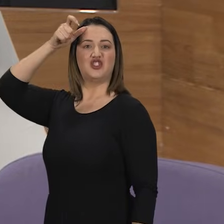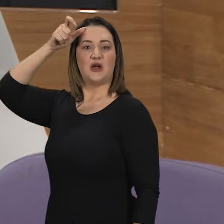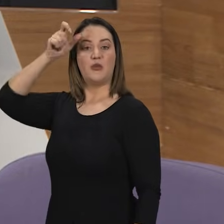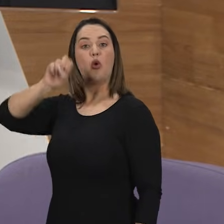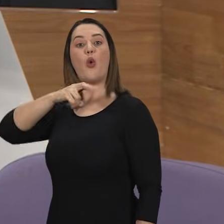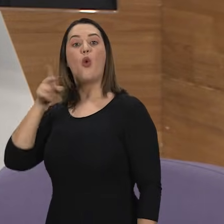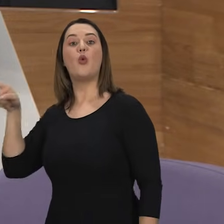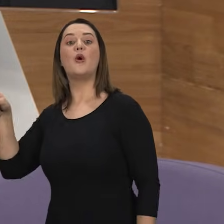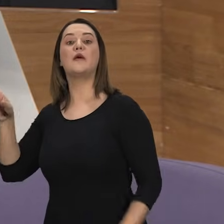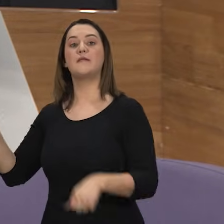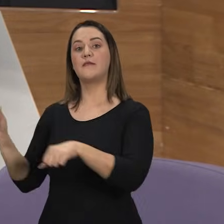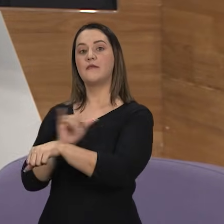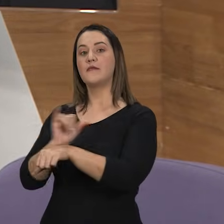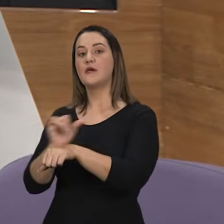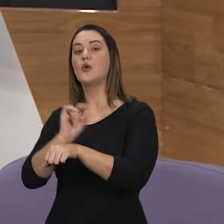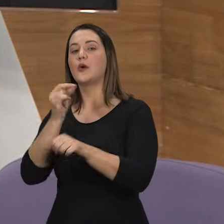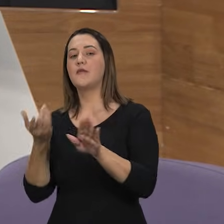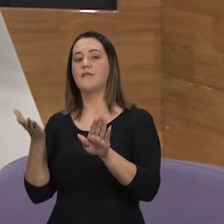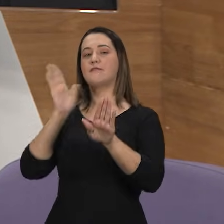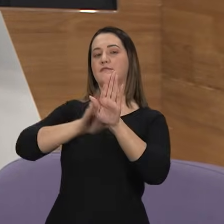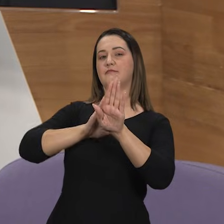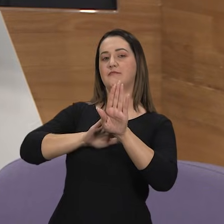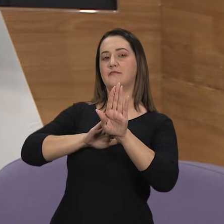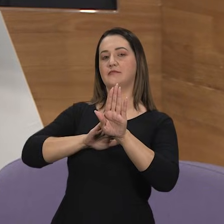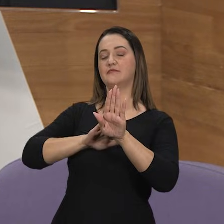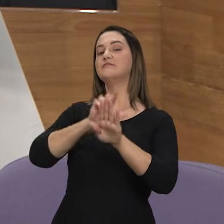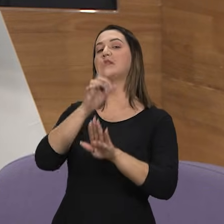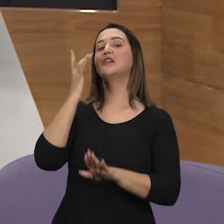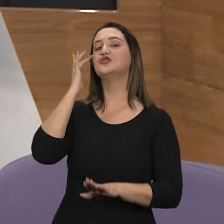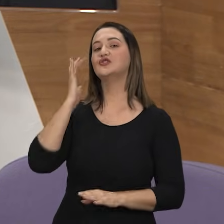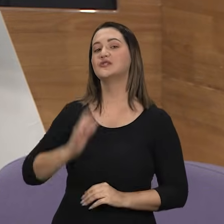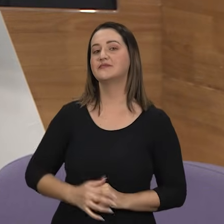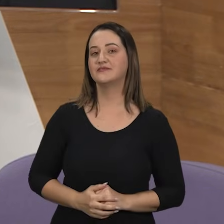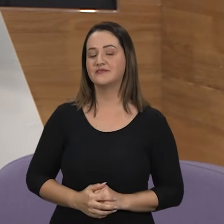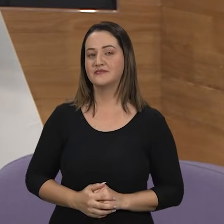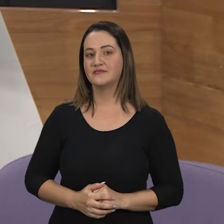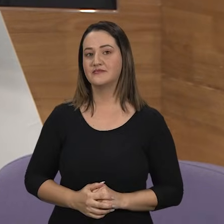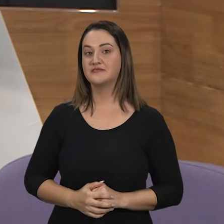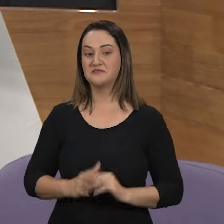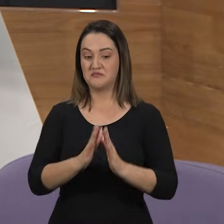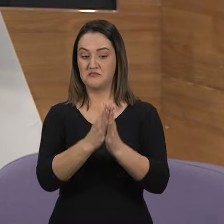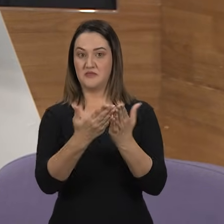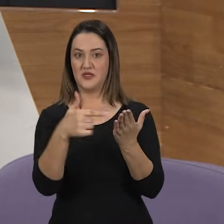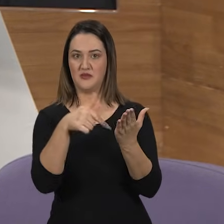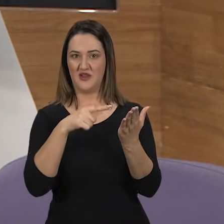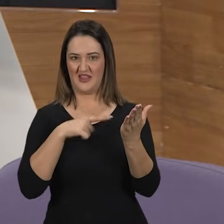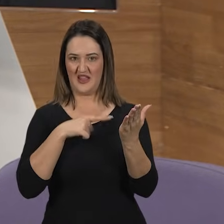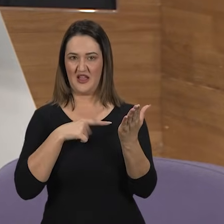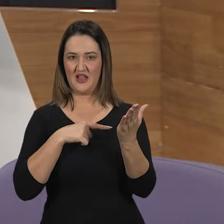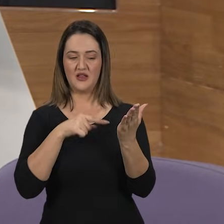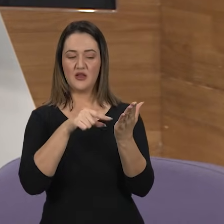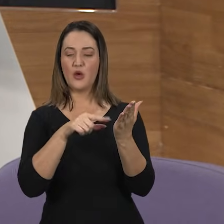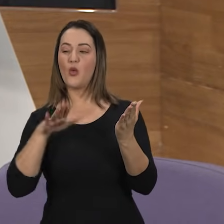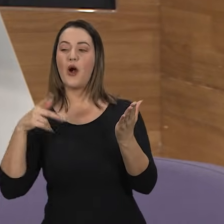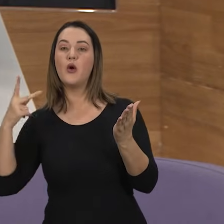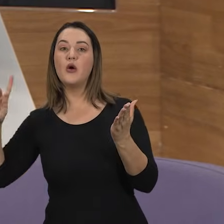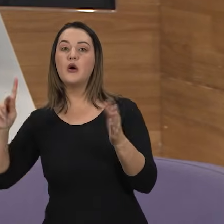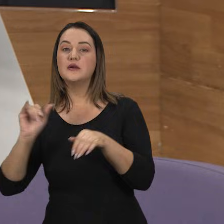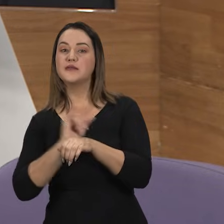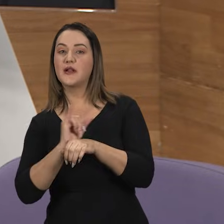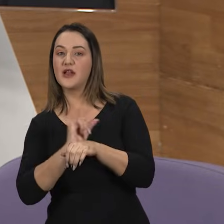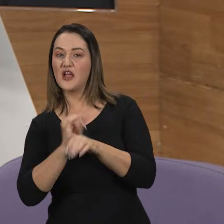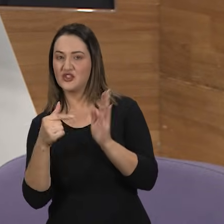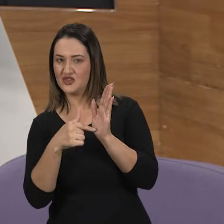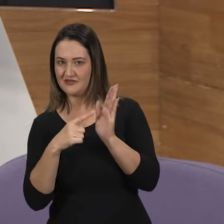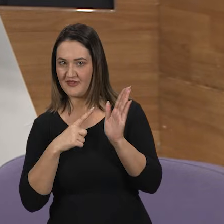forma direta, ou ele usa uma estratégia mais camuflada? A Bíblia revela a estratégia do inimigo? A Bíblia